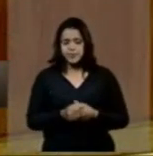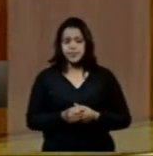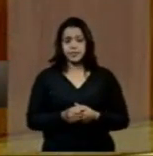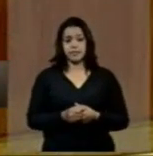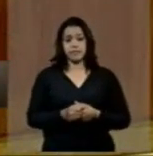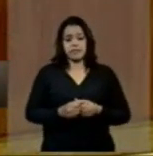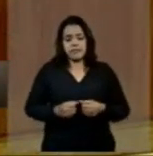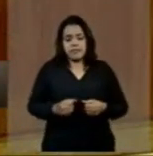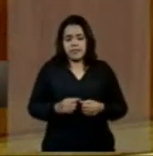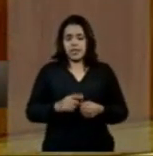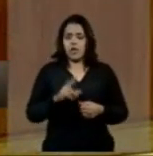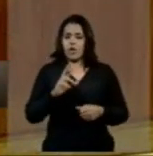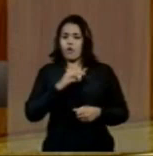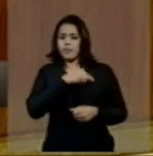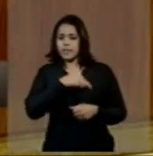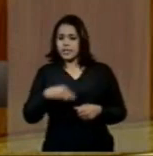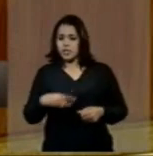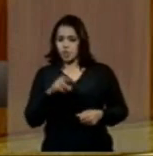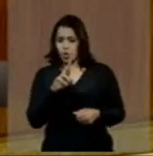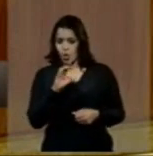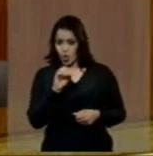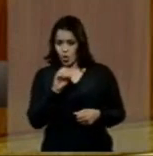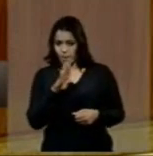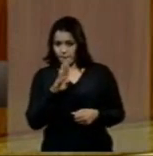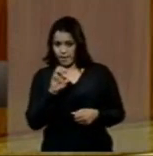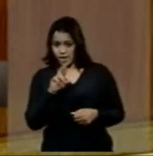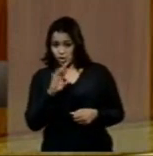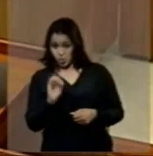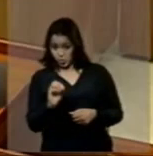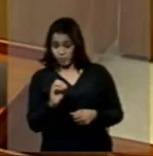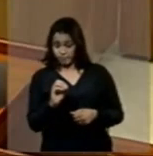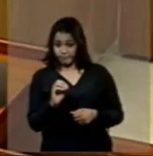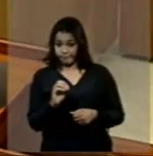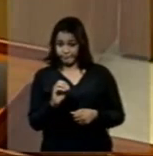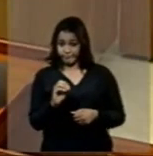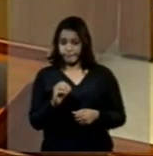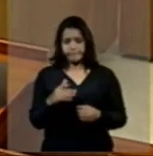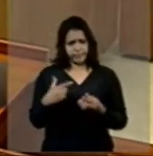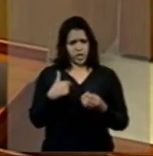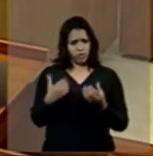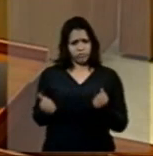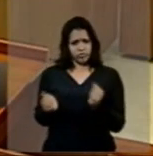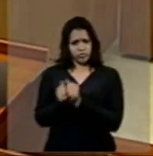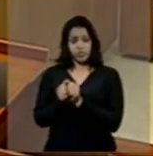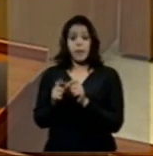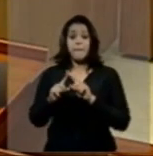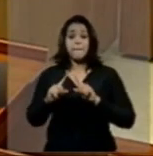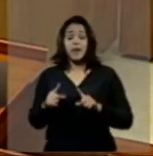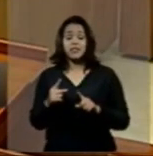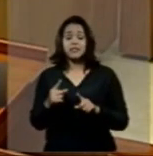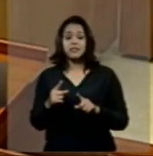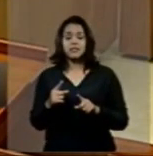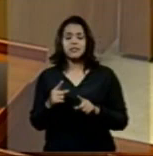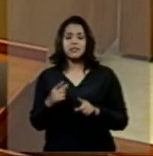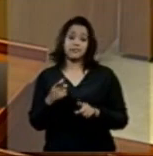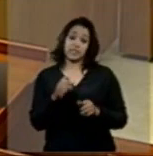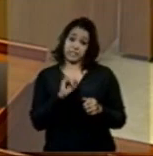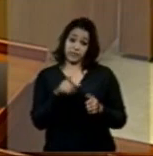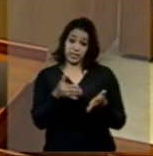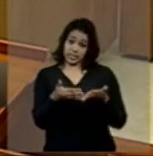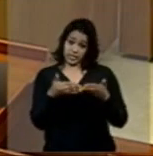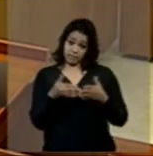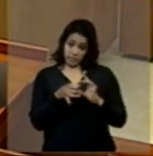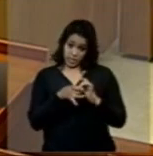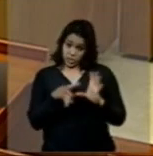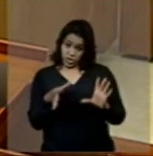bem no voto do ministro Luiz Roberto Barroso e do ministro Luiz Fux, mas eu subscrevo também, se me permitem, suas excelências, embora